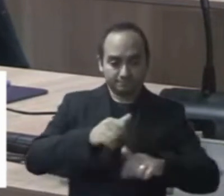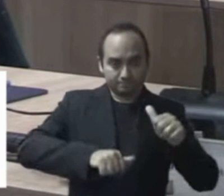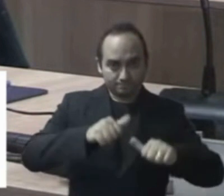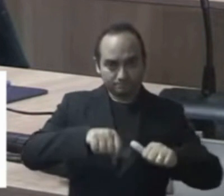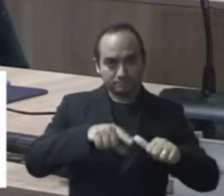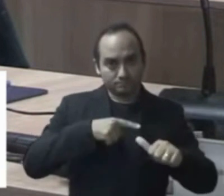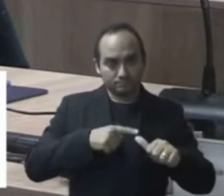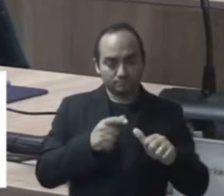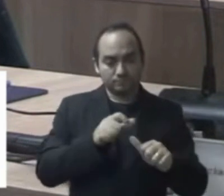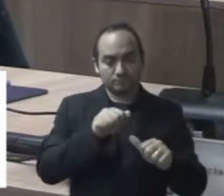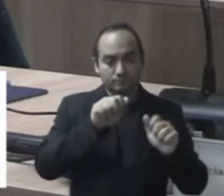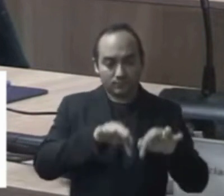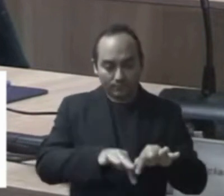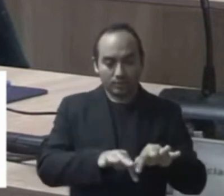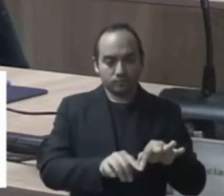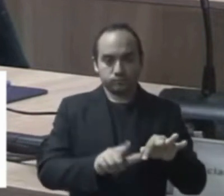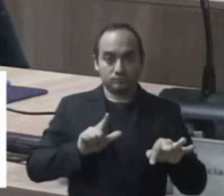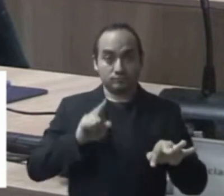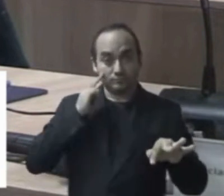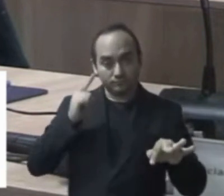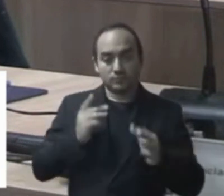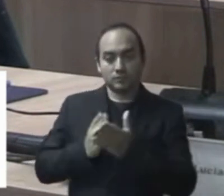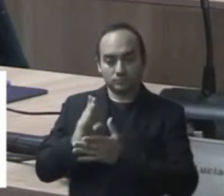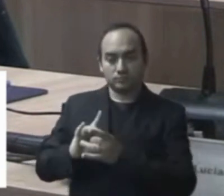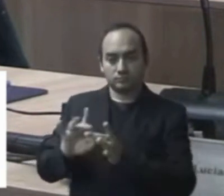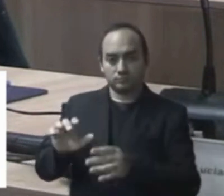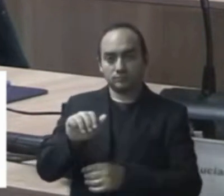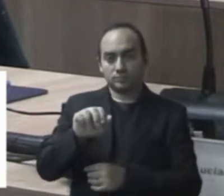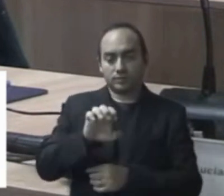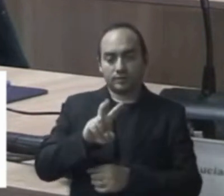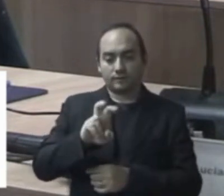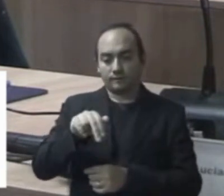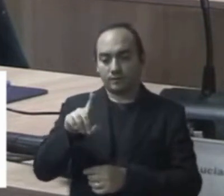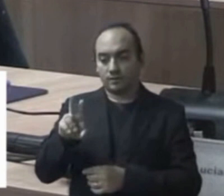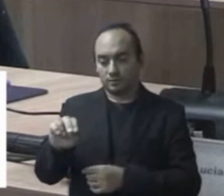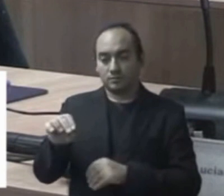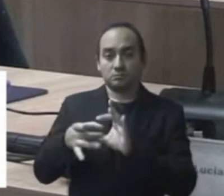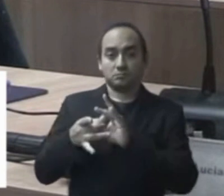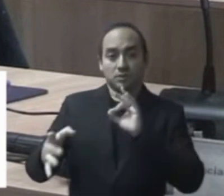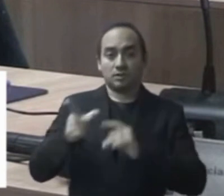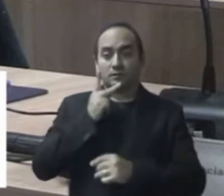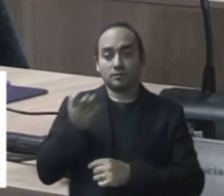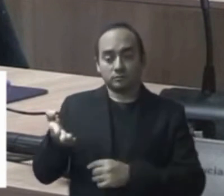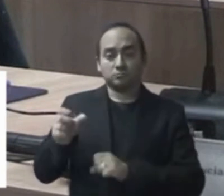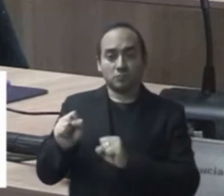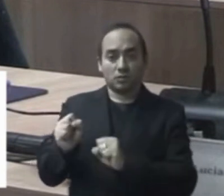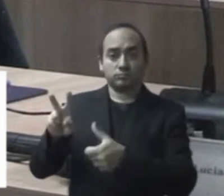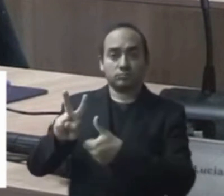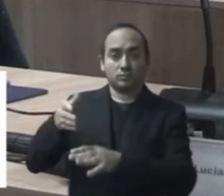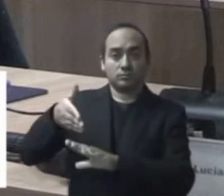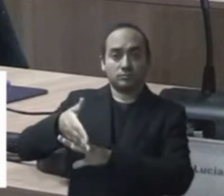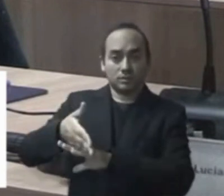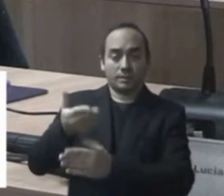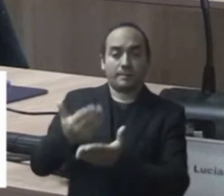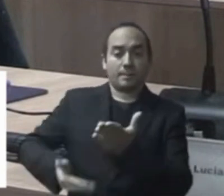ato, obviamente, autoriza o parlamentar Evandro Sá Barreto Leitão a desfiliar-se da agremiação pela qual se elegeu, sem a perda